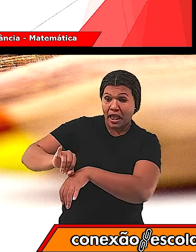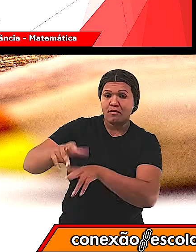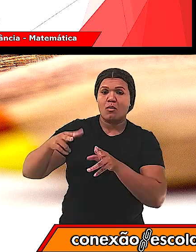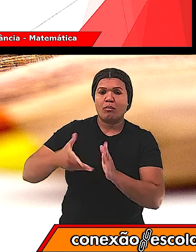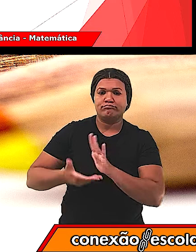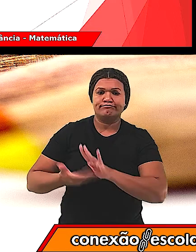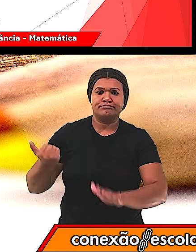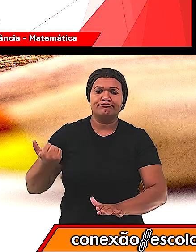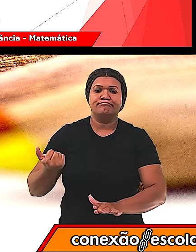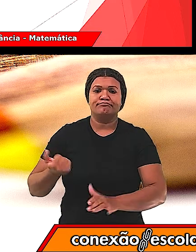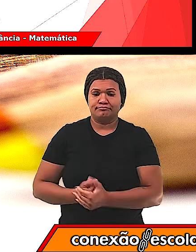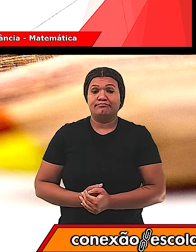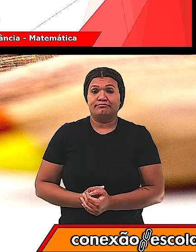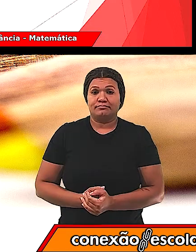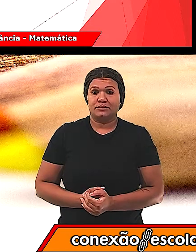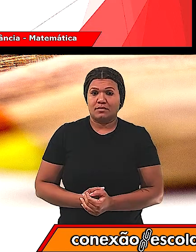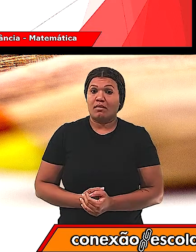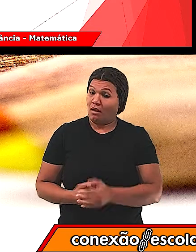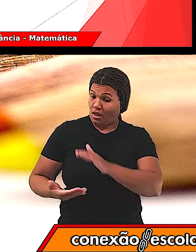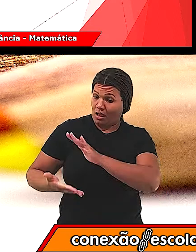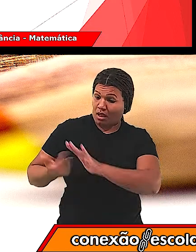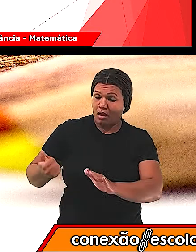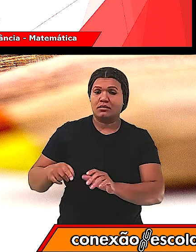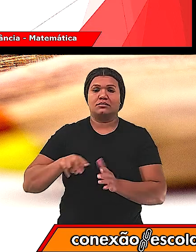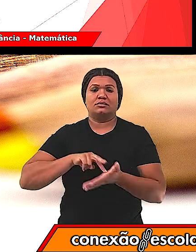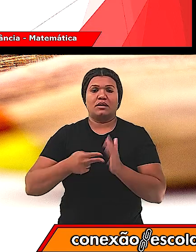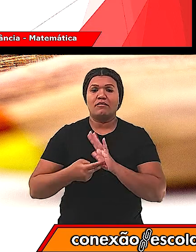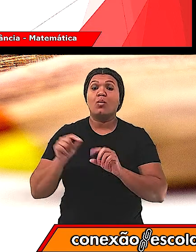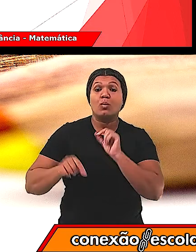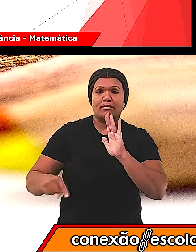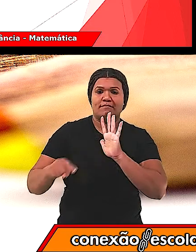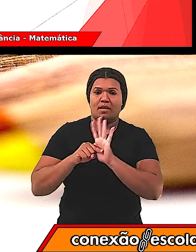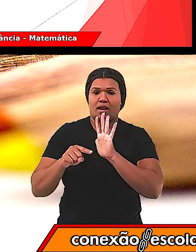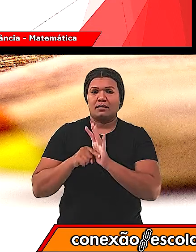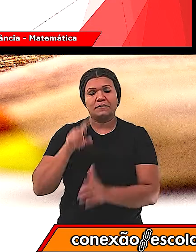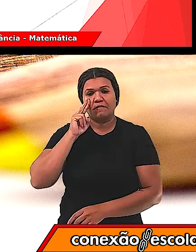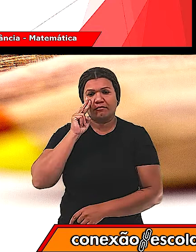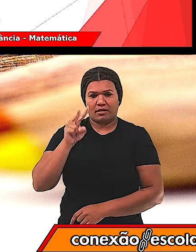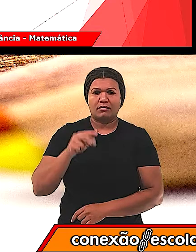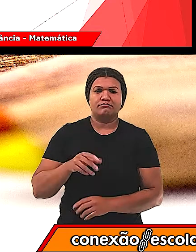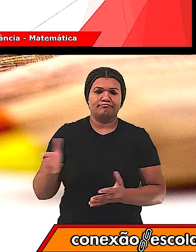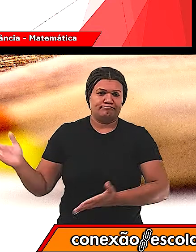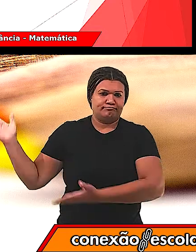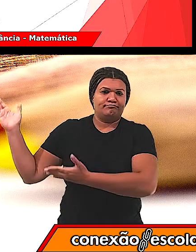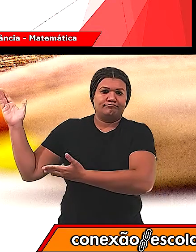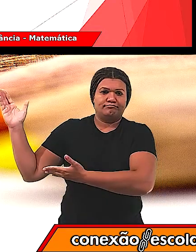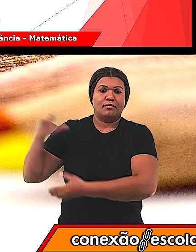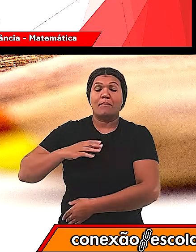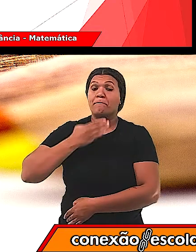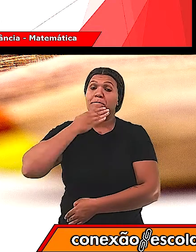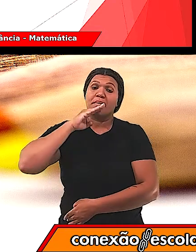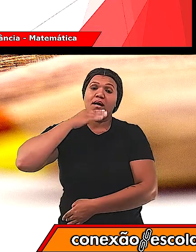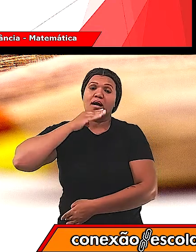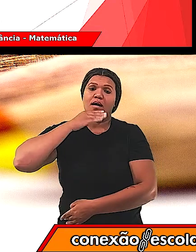Se retirou, é subtração, é de menos. Então, olha bem para o slide que tem as mangas